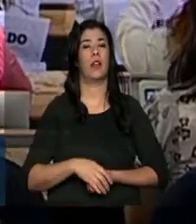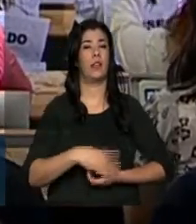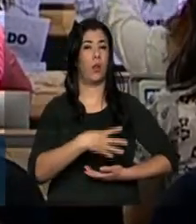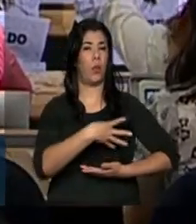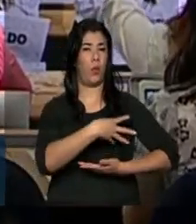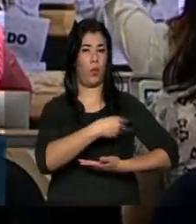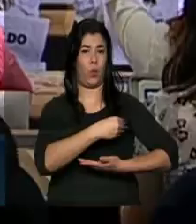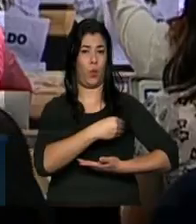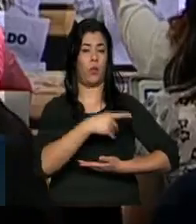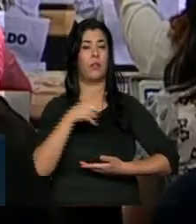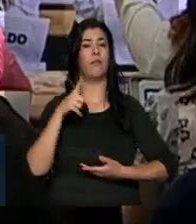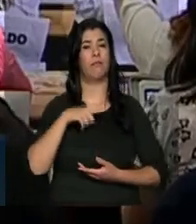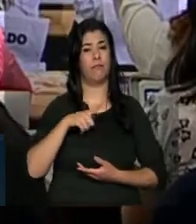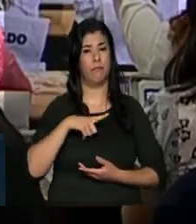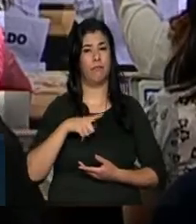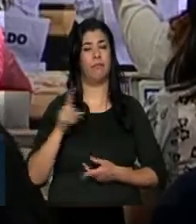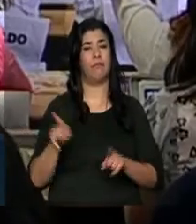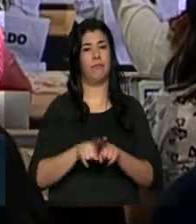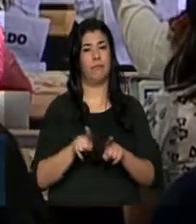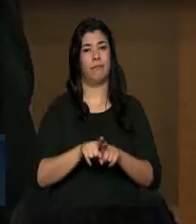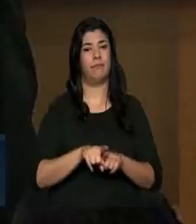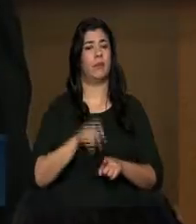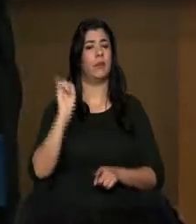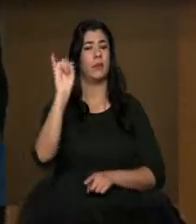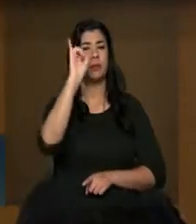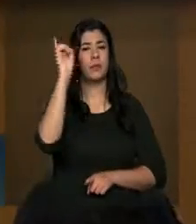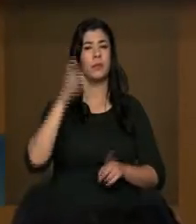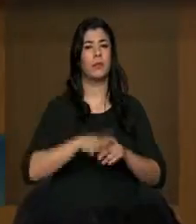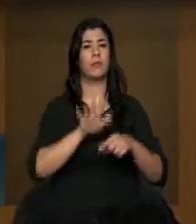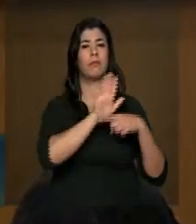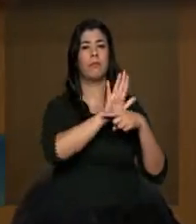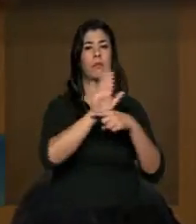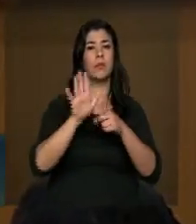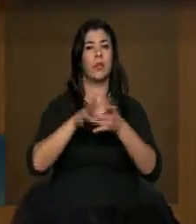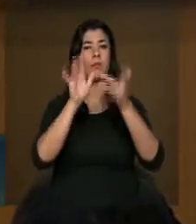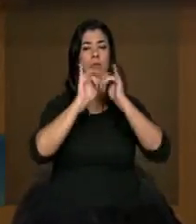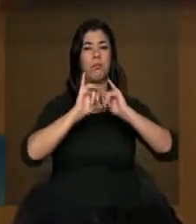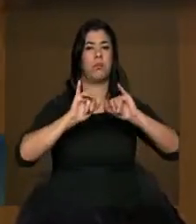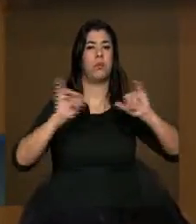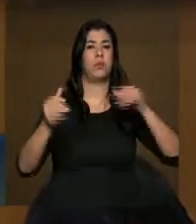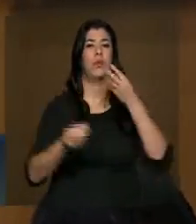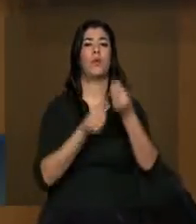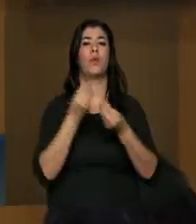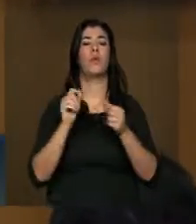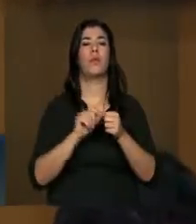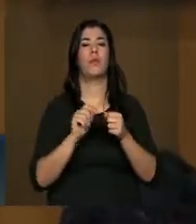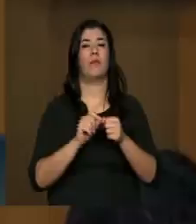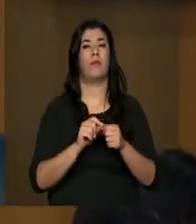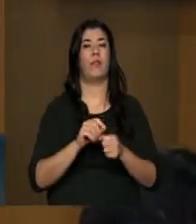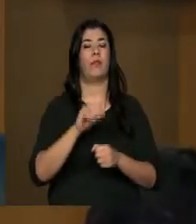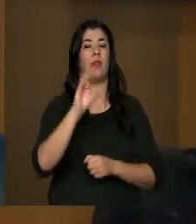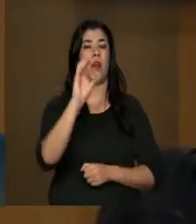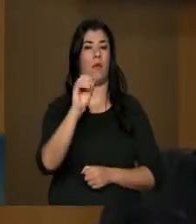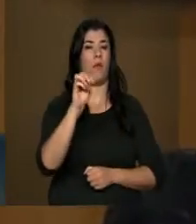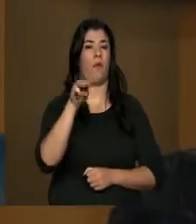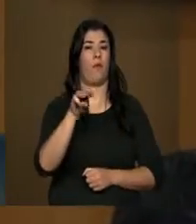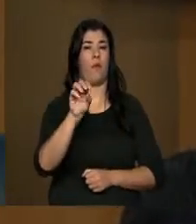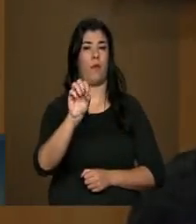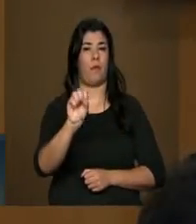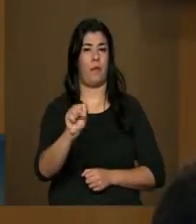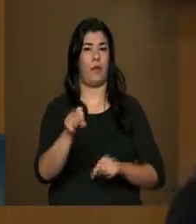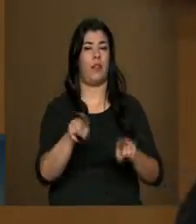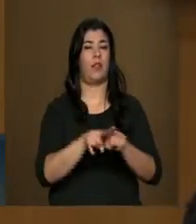é fundamental que as pessoas, que a gente ajude a disseminar as informações, né, que a OMS preconiza, que a